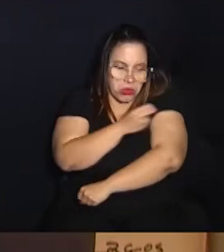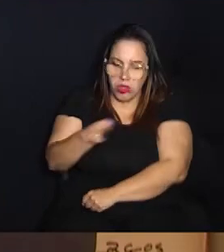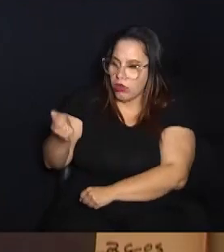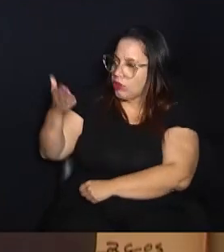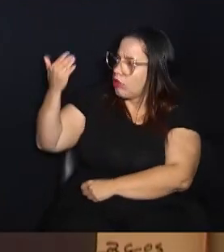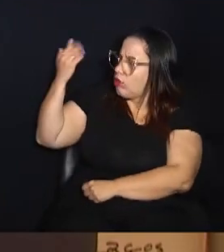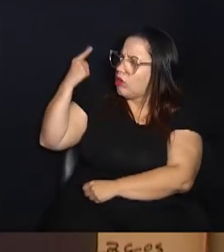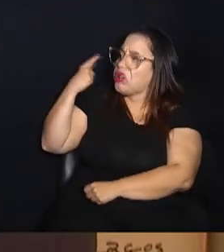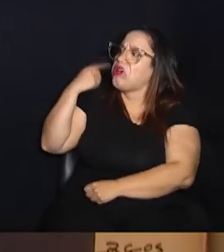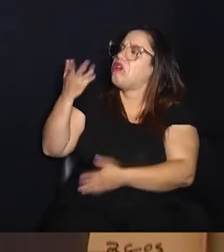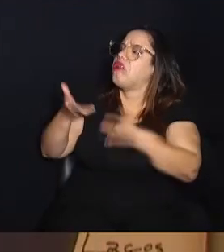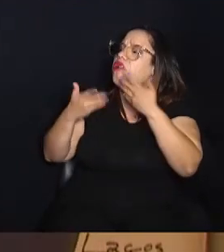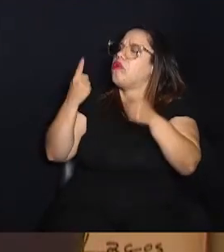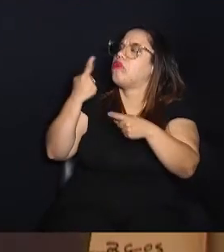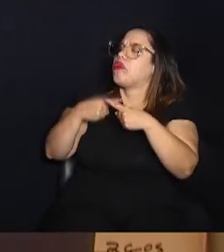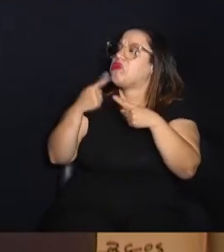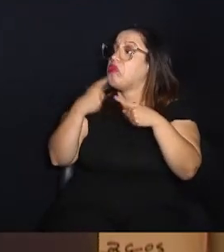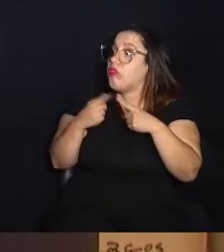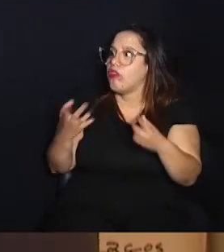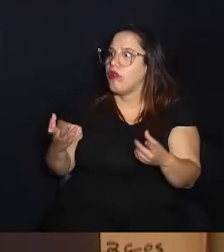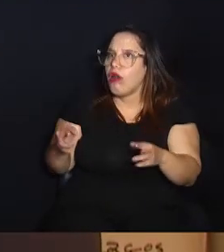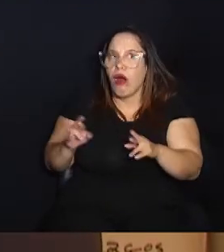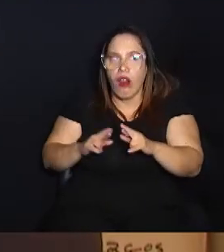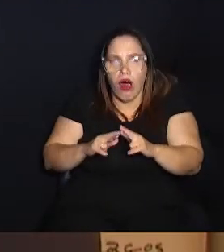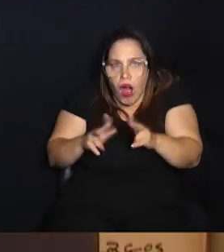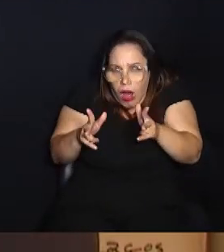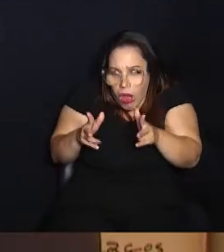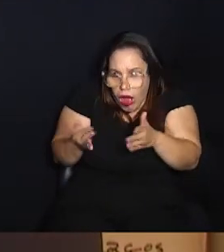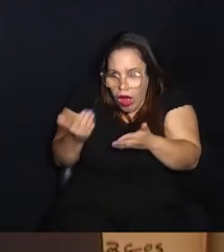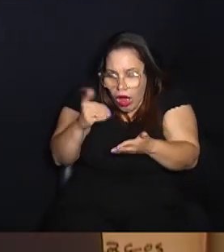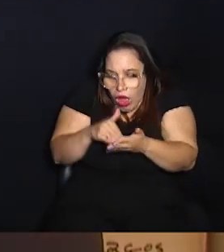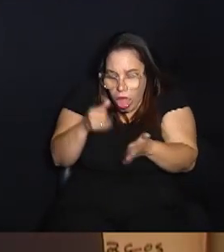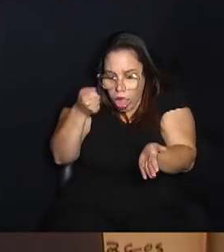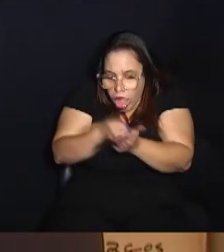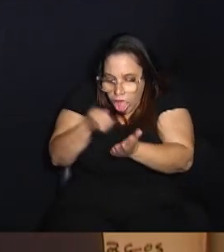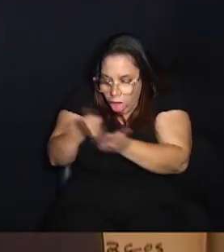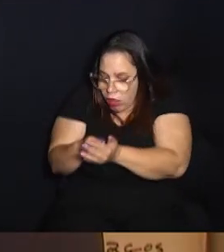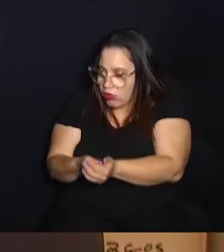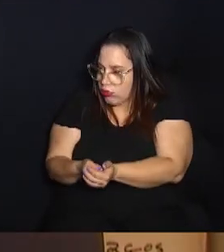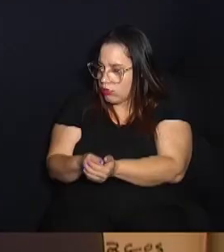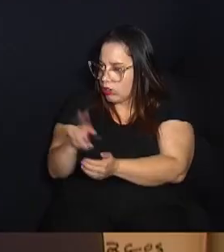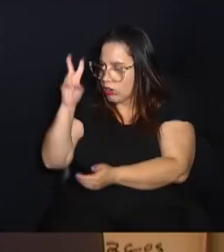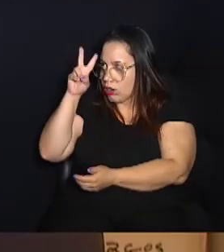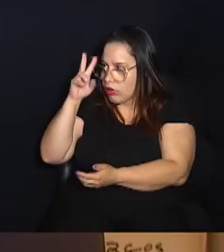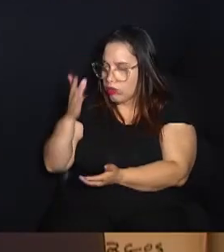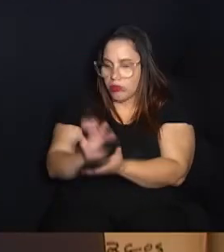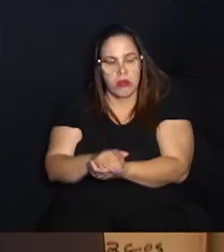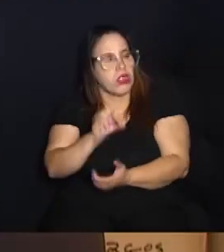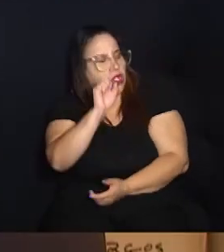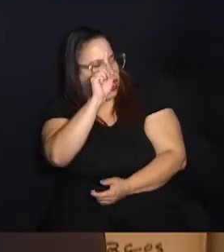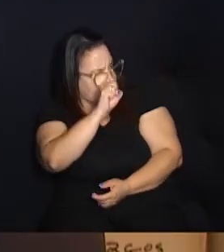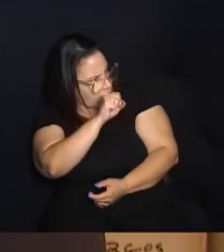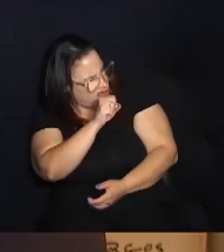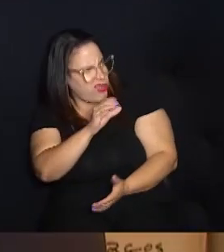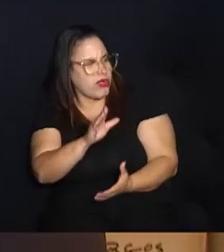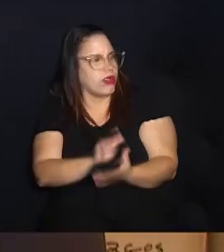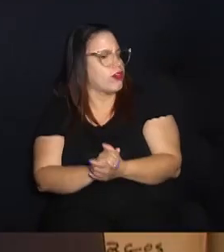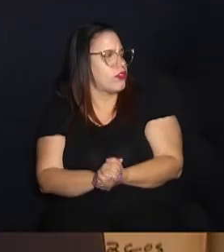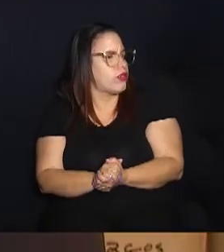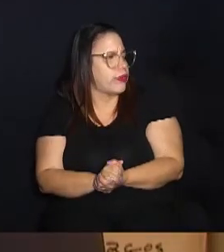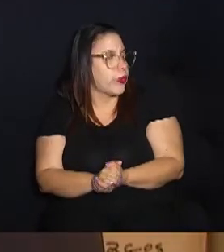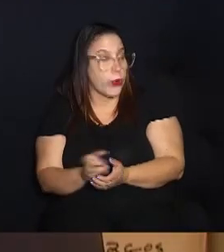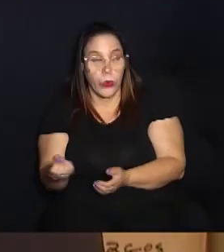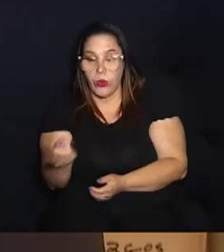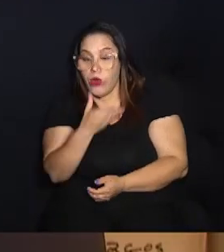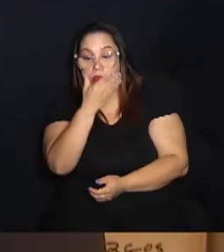os alunos, porque foi algo diferente daquilo que vinha sendo implantado já historicamente, né? Sim, foi um fato inovador.